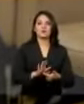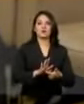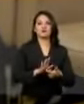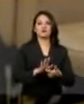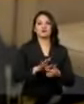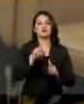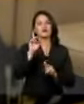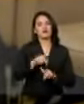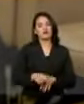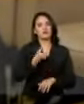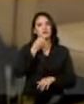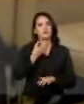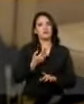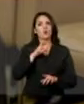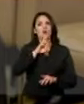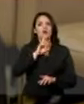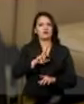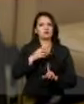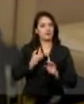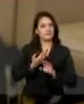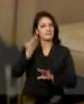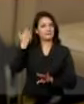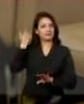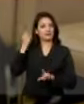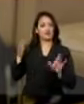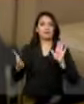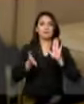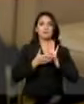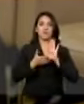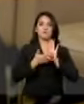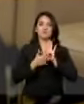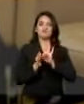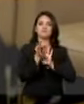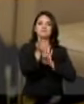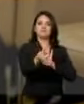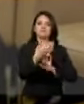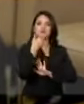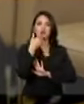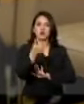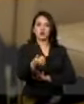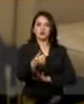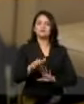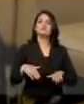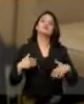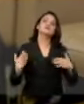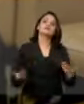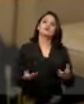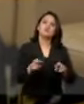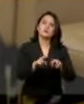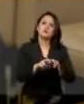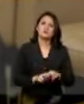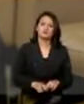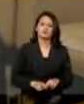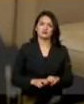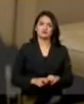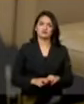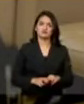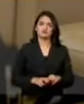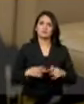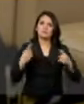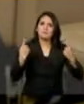para o futuro. Dentro dessa dimensão, não é possível